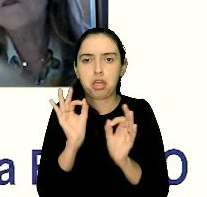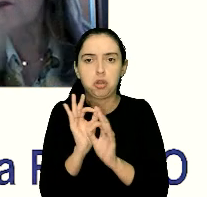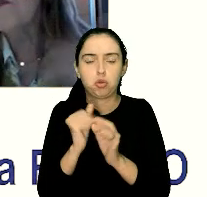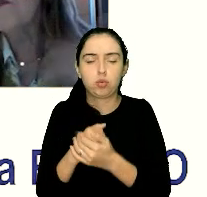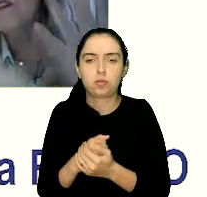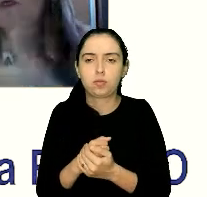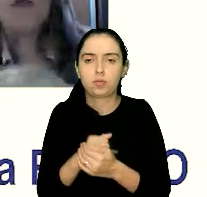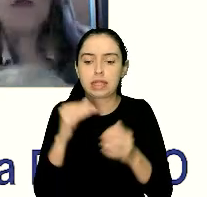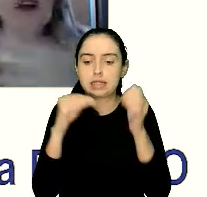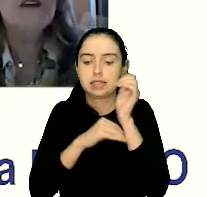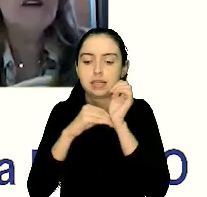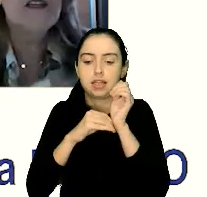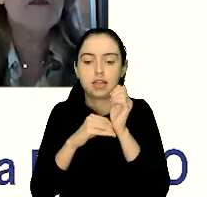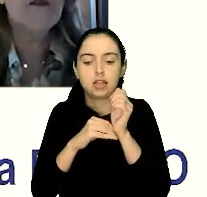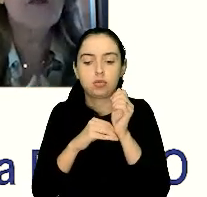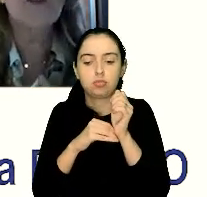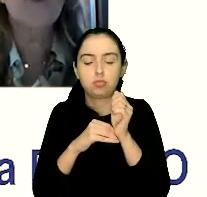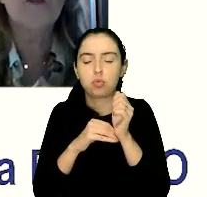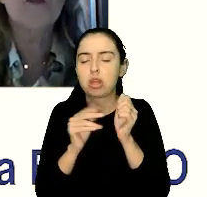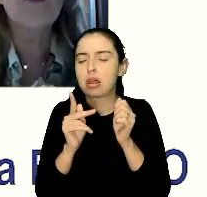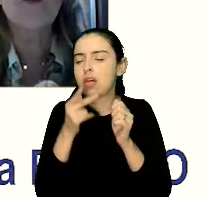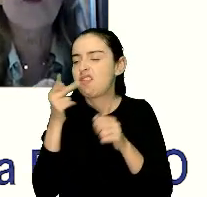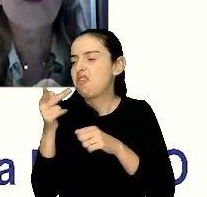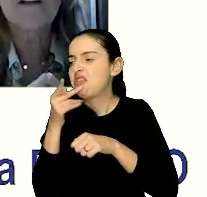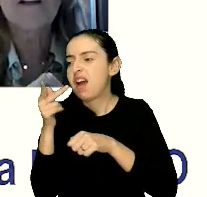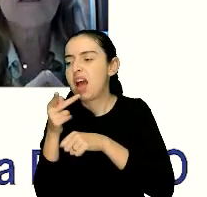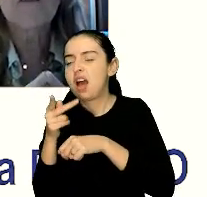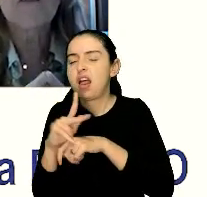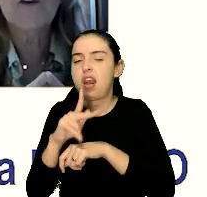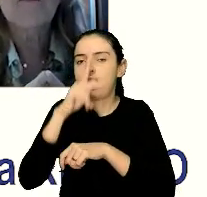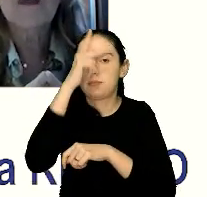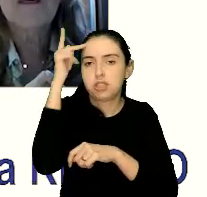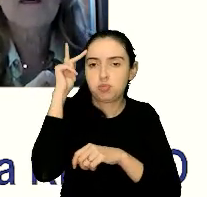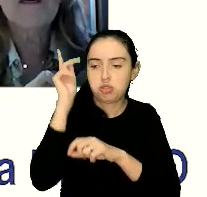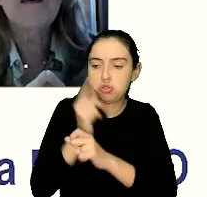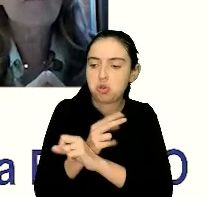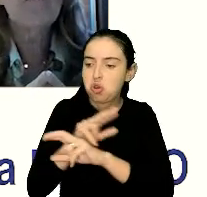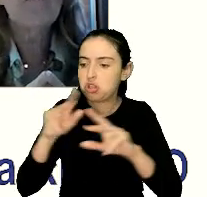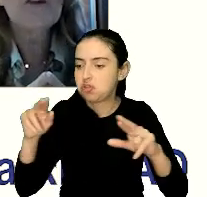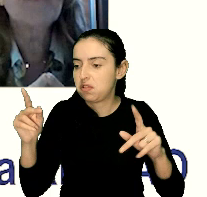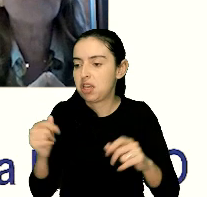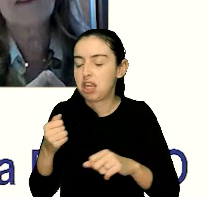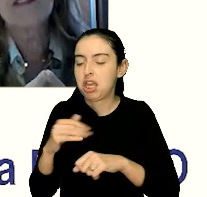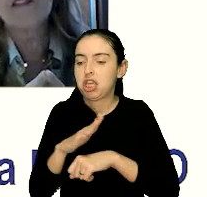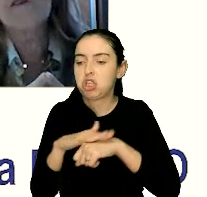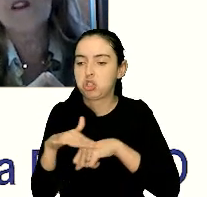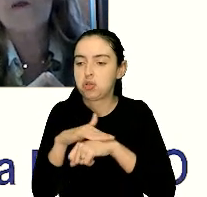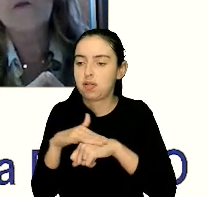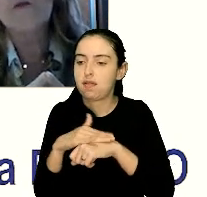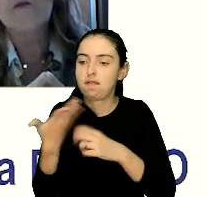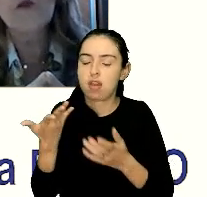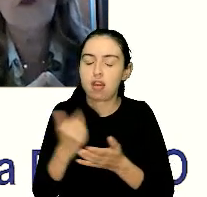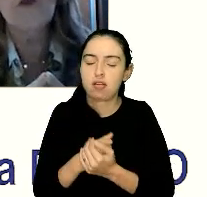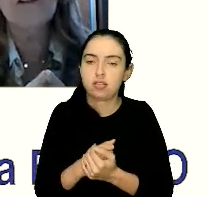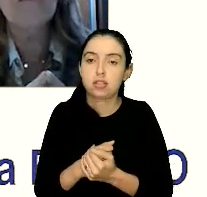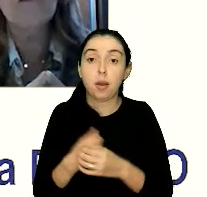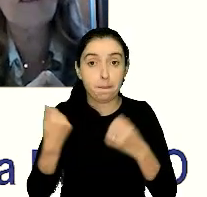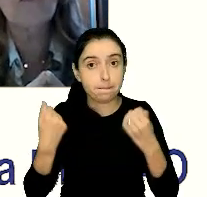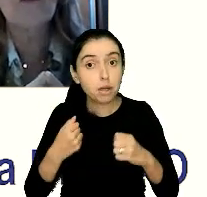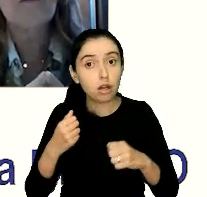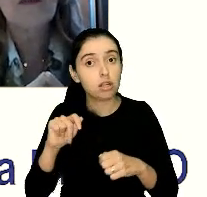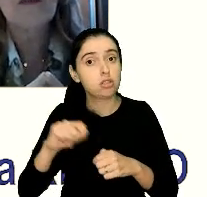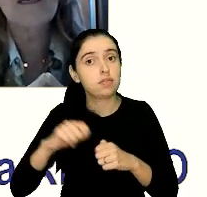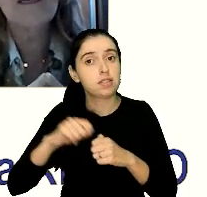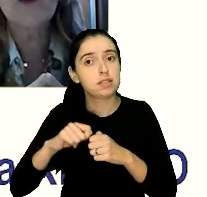vai estar conversando por aí a respeito da sua pessoa, não é? E muito pode ser feito, muito pode